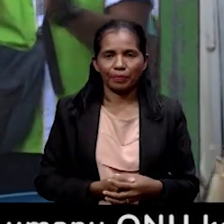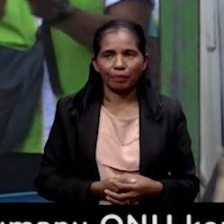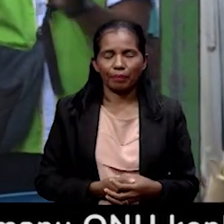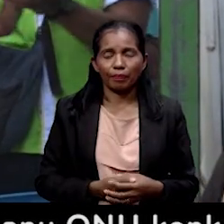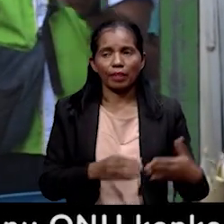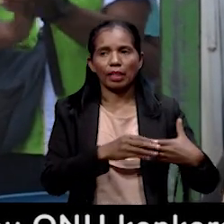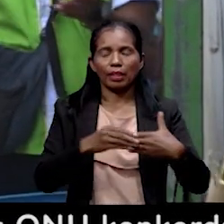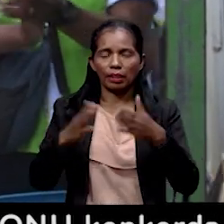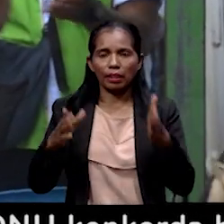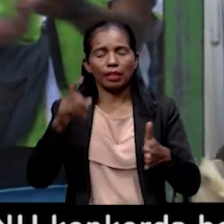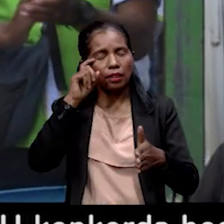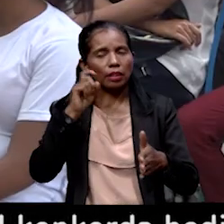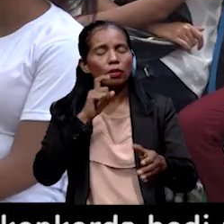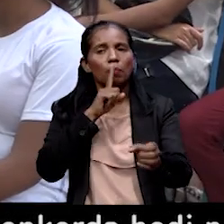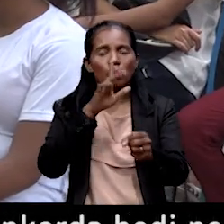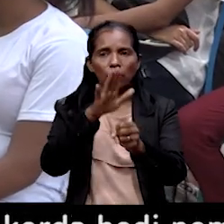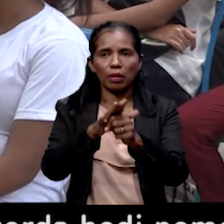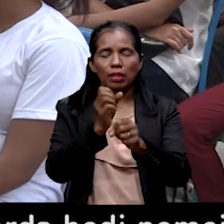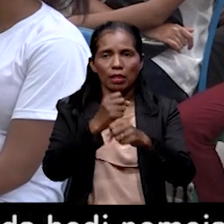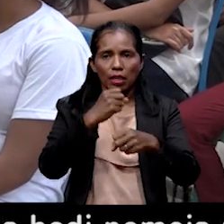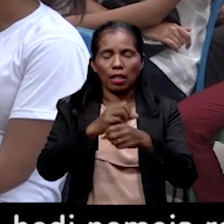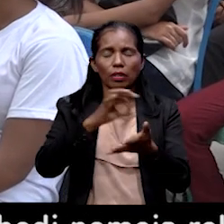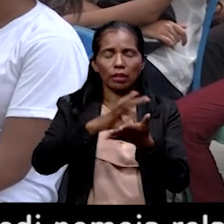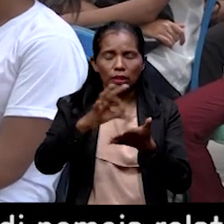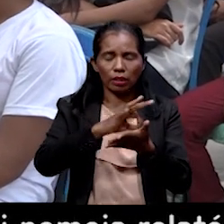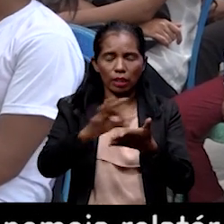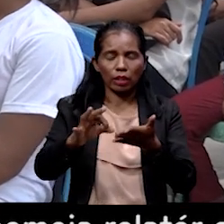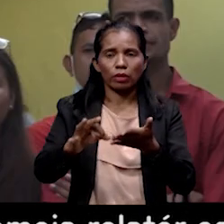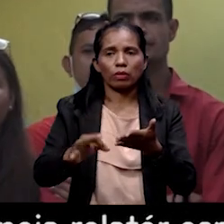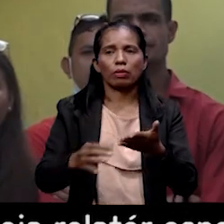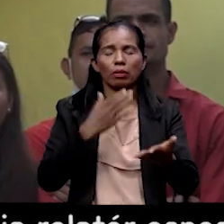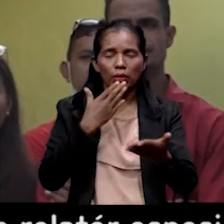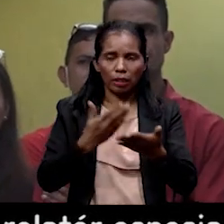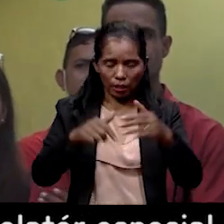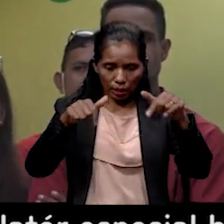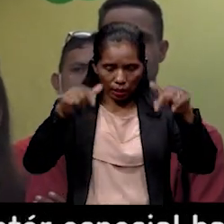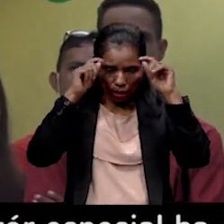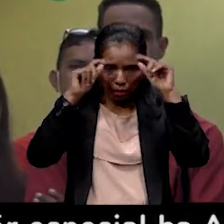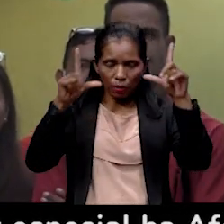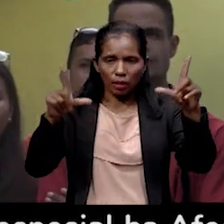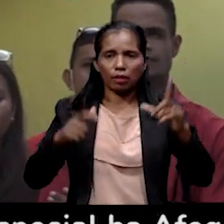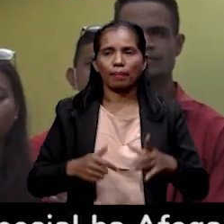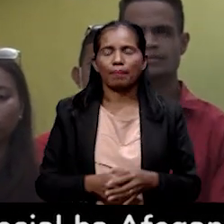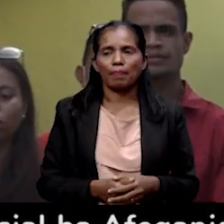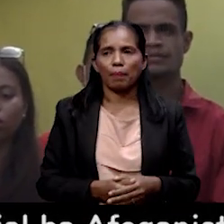Líder nacional de Mos promete se heri centro formação excelente e Timor-Leste. Fatin